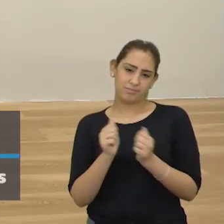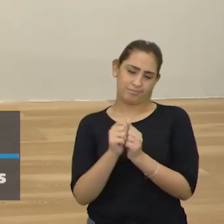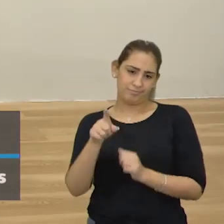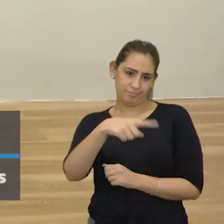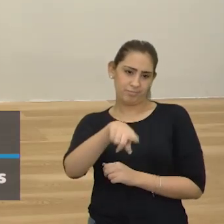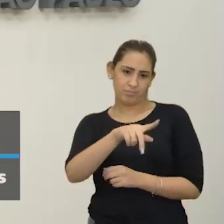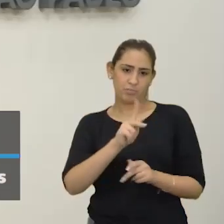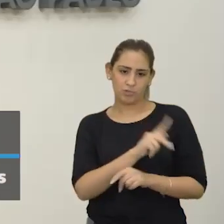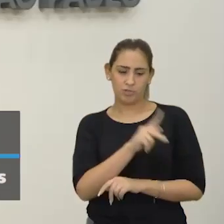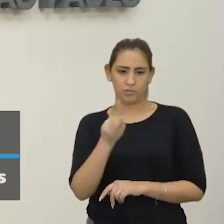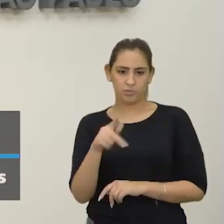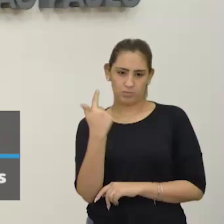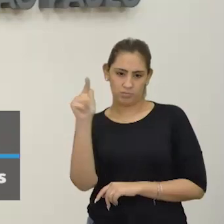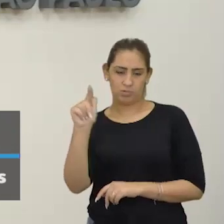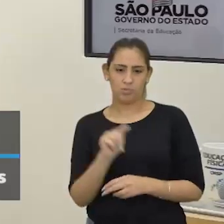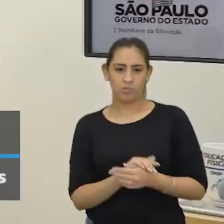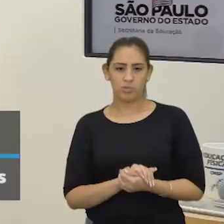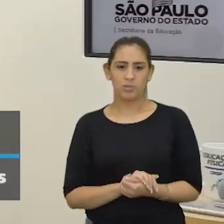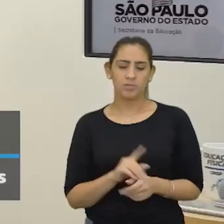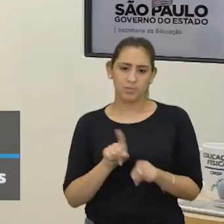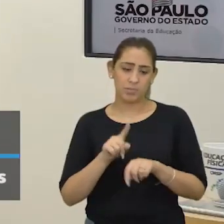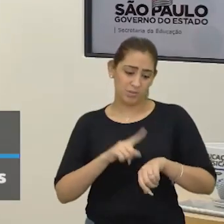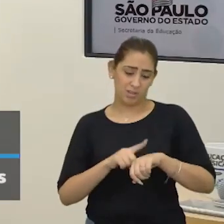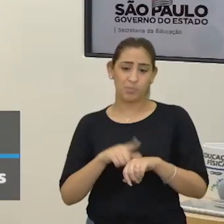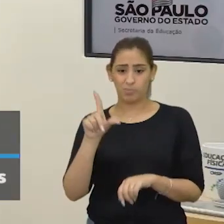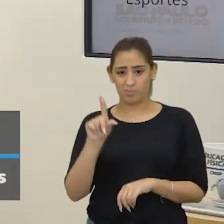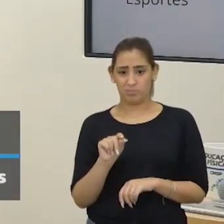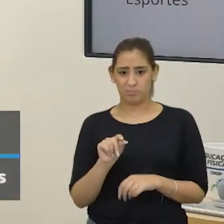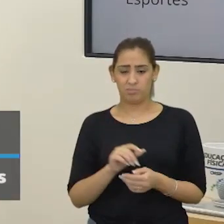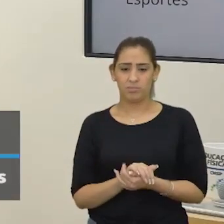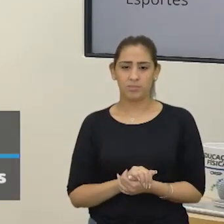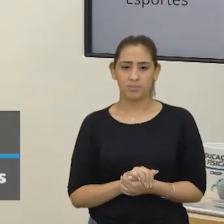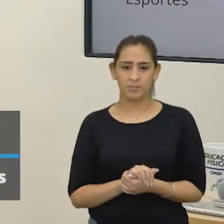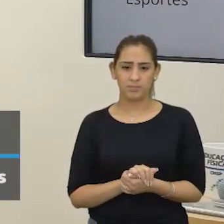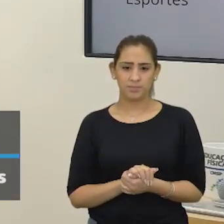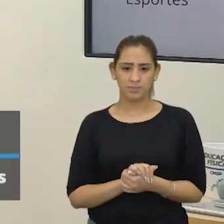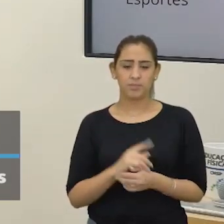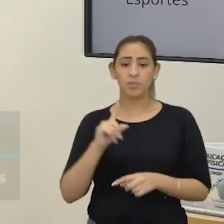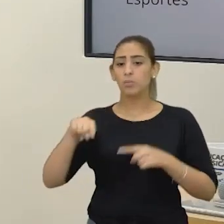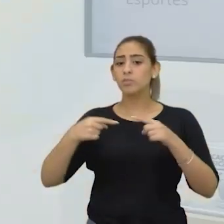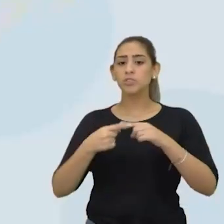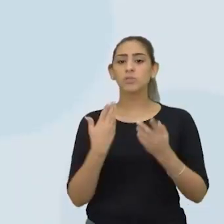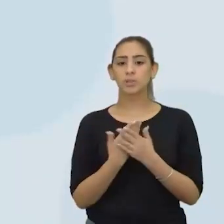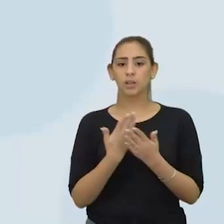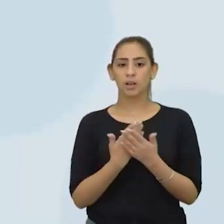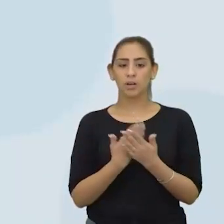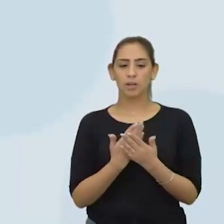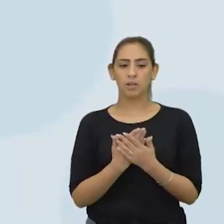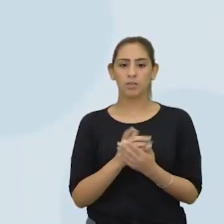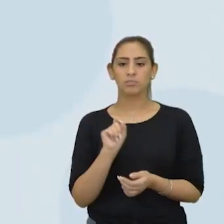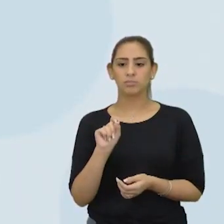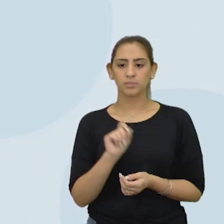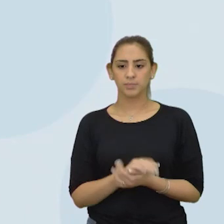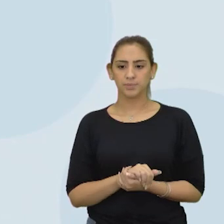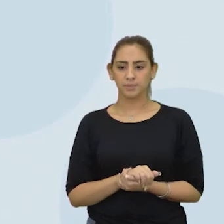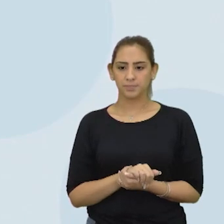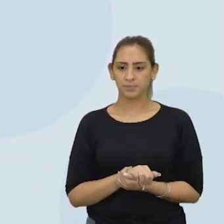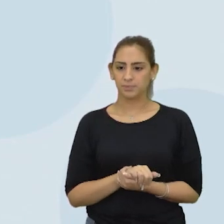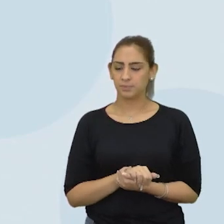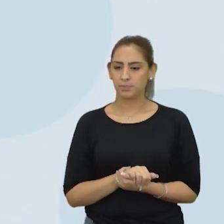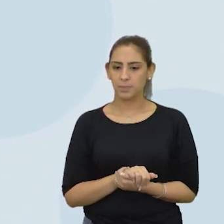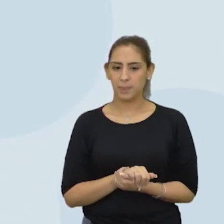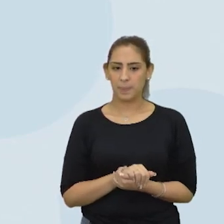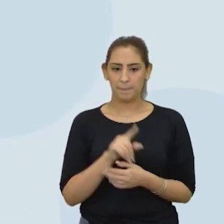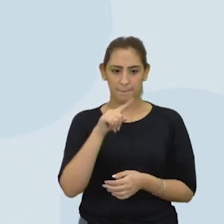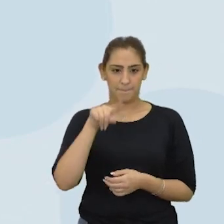E a quantidade de tempo também é menor. E o objetivo da nossa aula, como pede também a nossa habilidade,